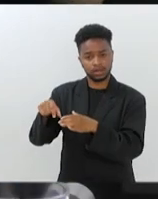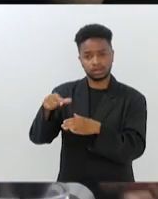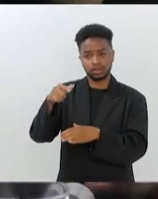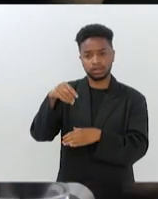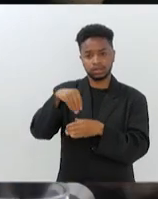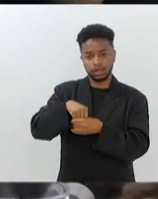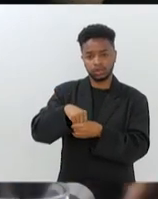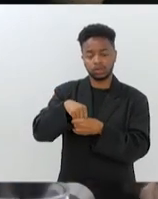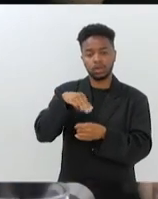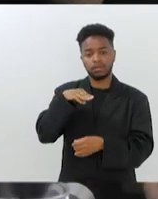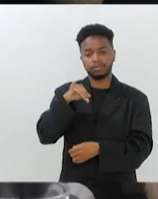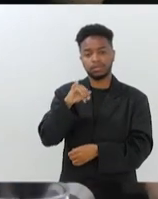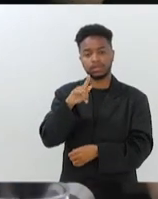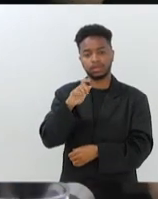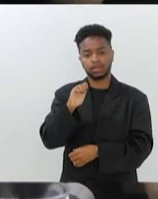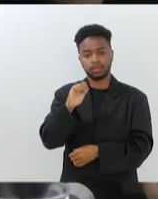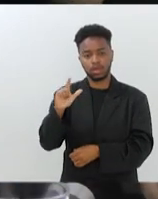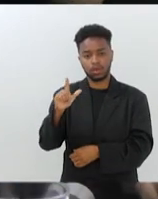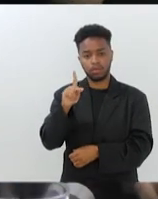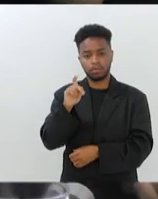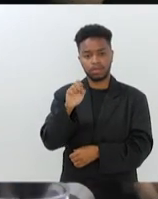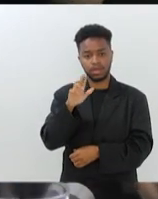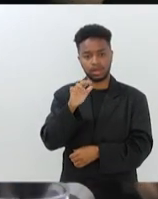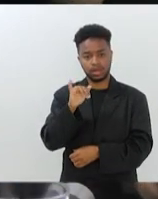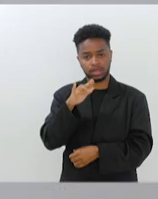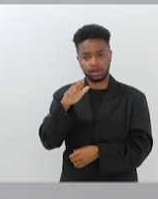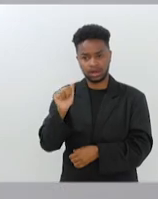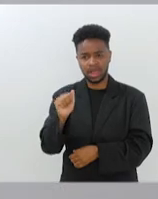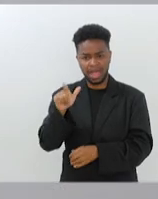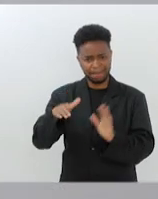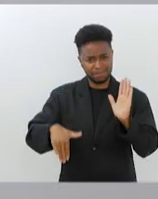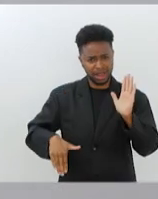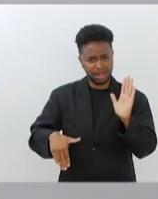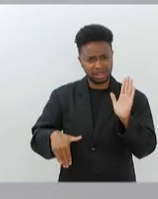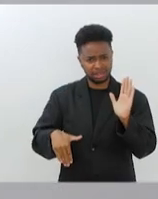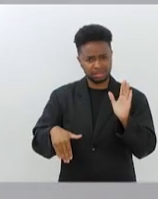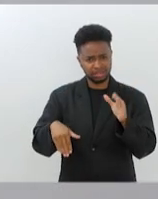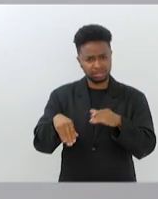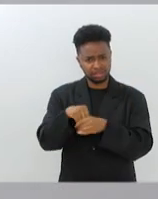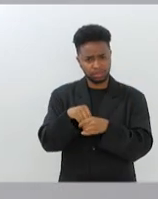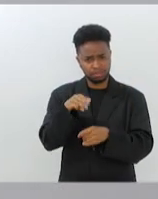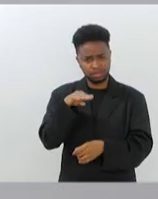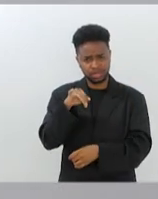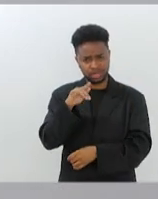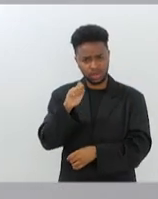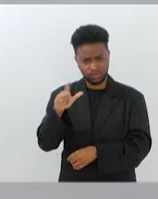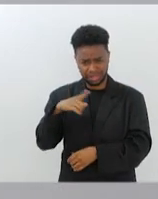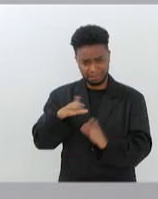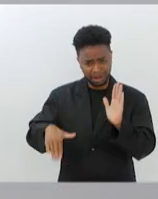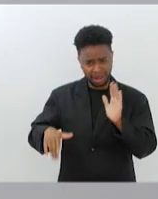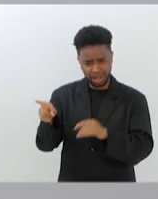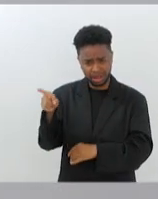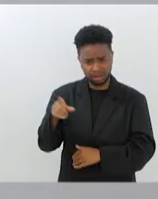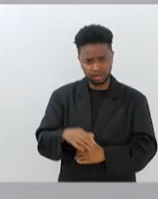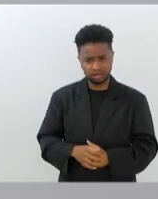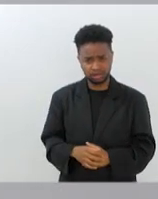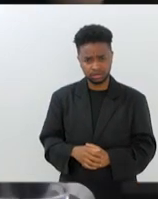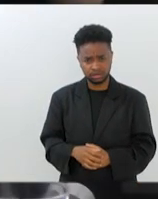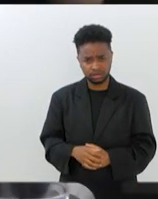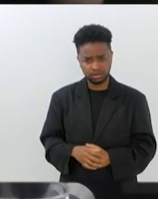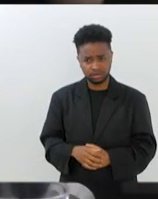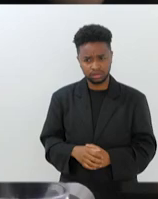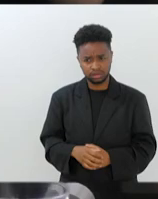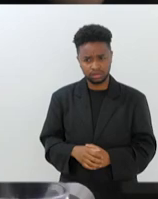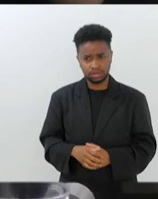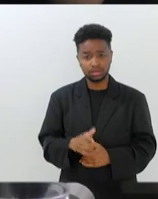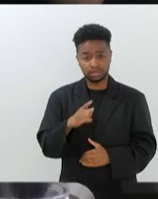Miguel Pereira Ah foi na praia Miguel Pereira esse evento foi Miguel Pereira tem praia lá mas tem uma etapa